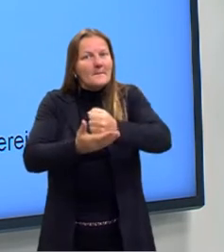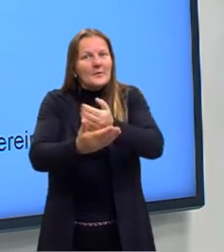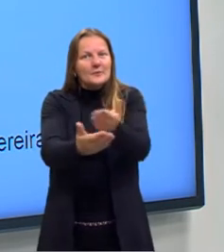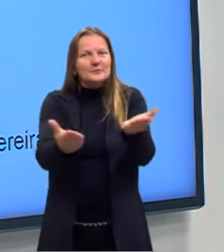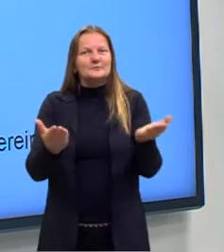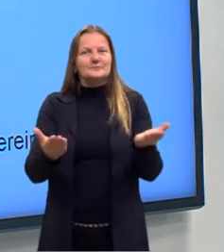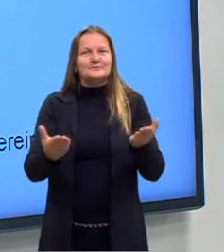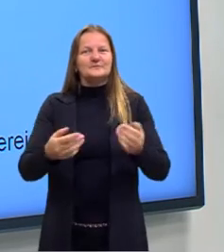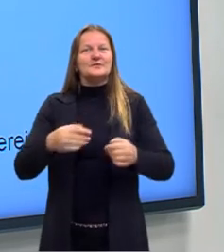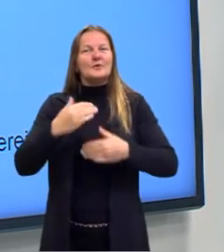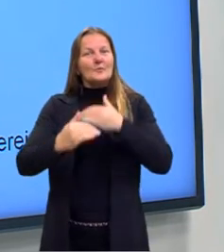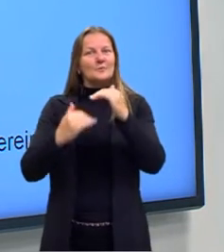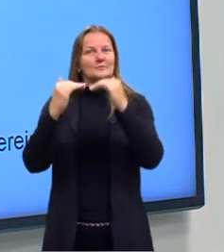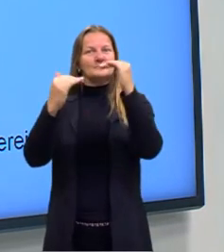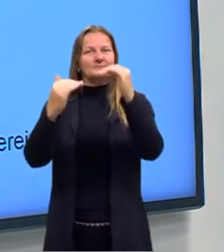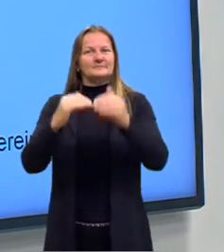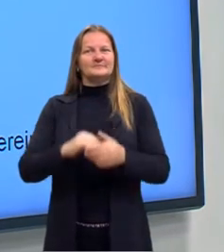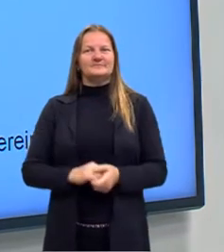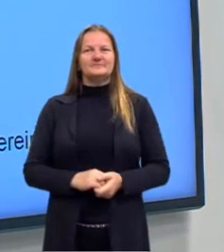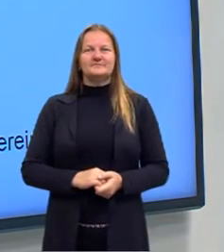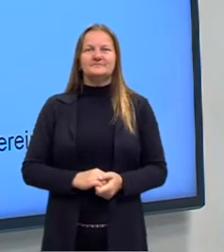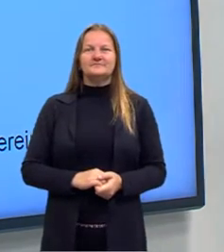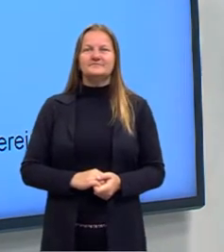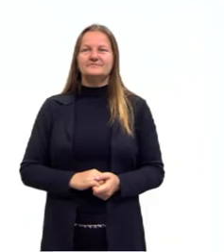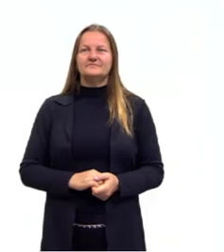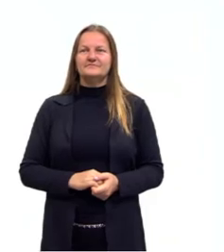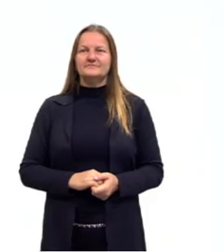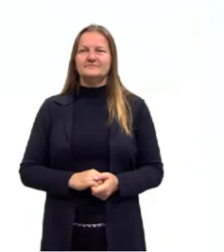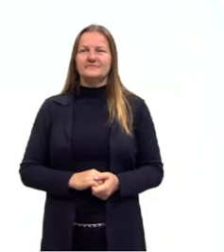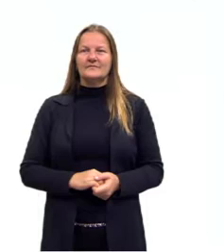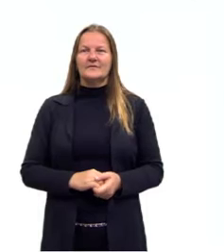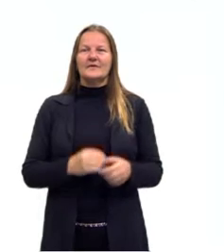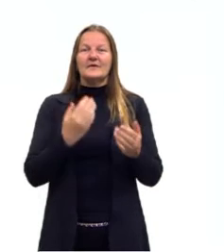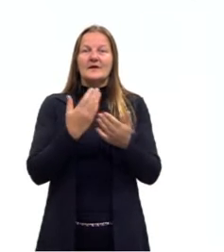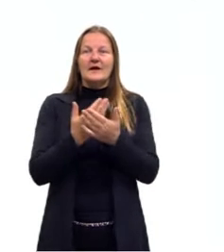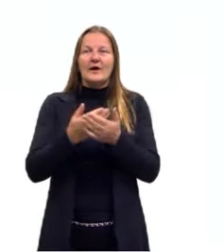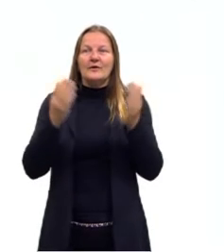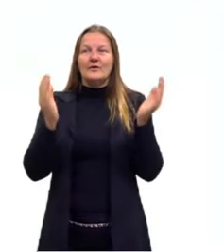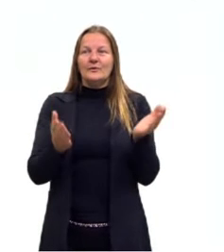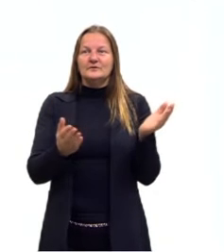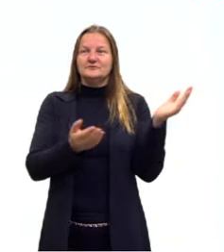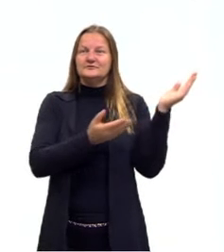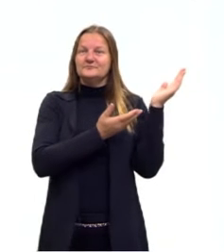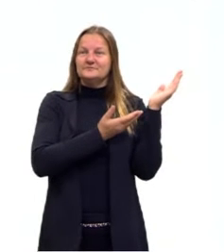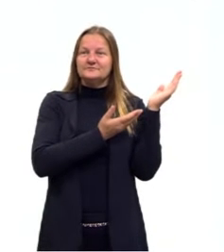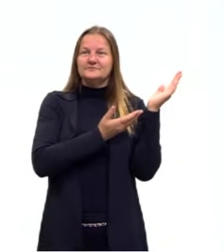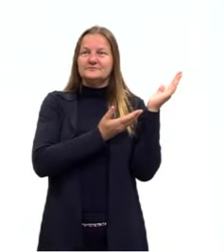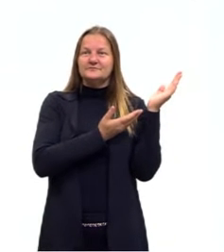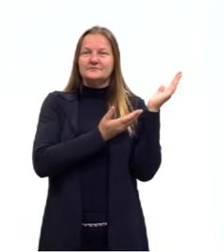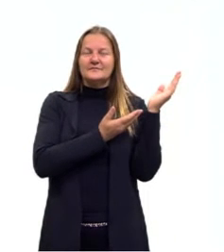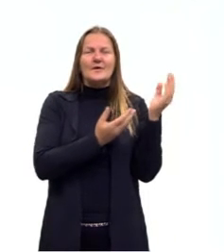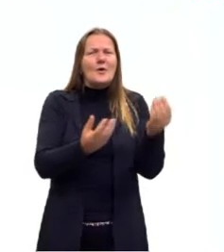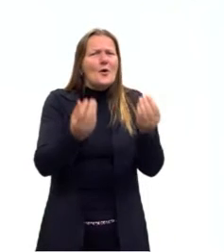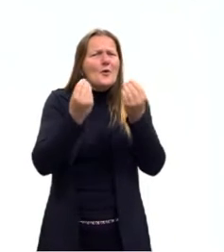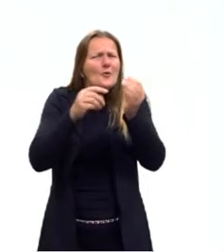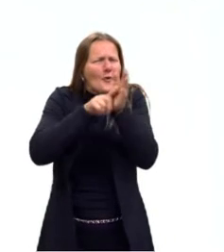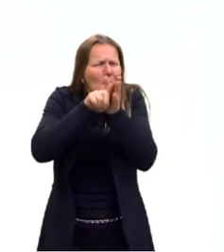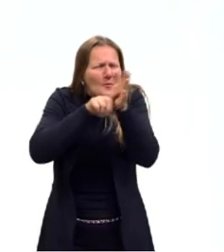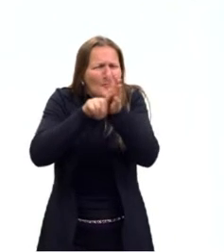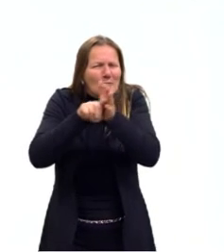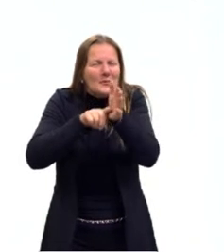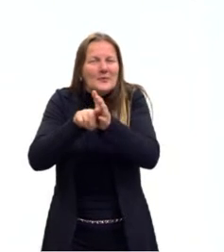vocês nesse processo a gente então na aula de hoje nós vamos aprender como